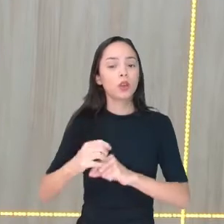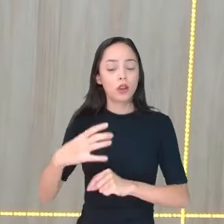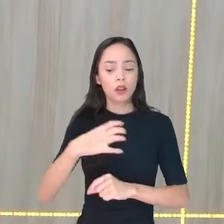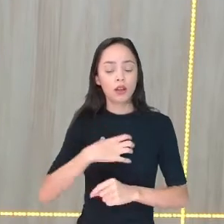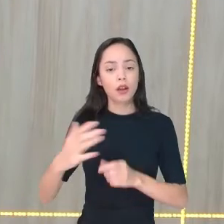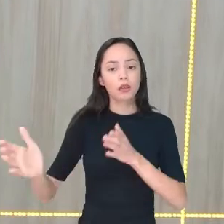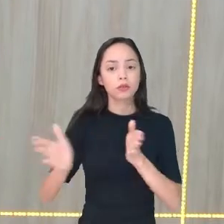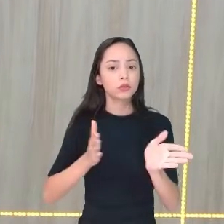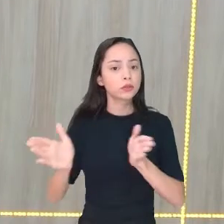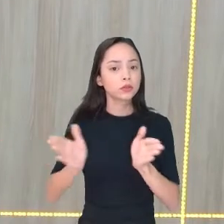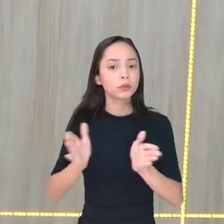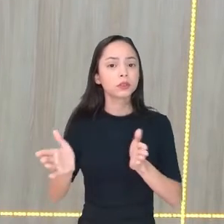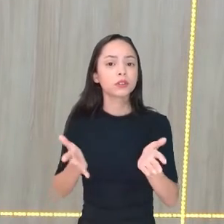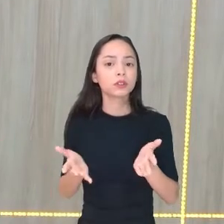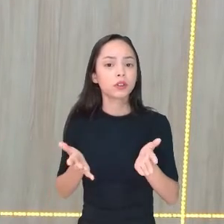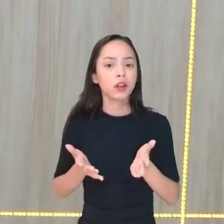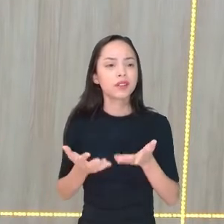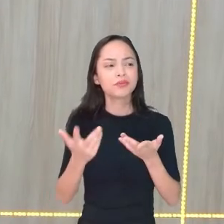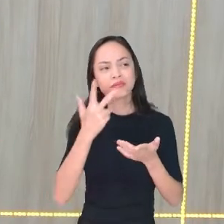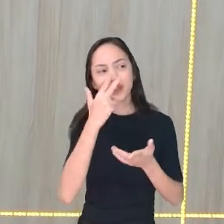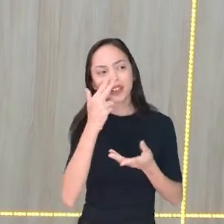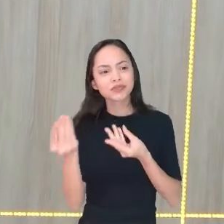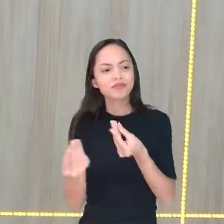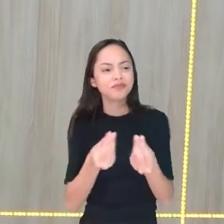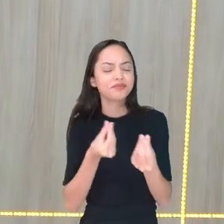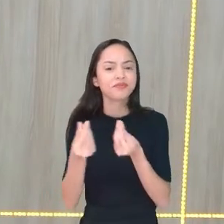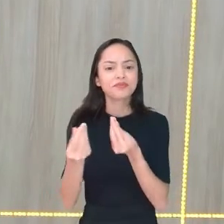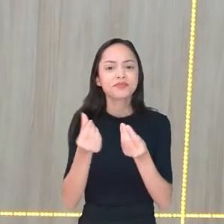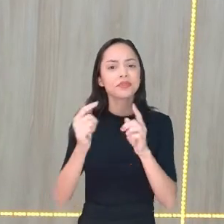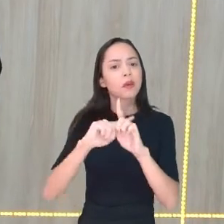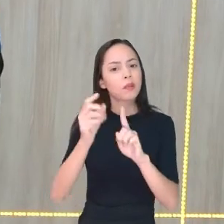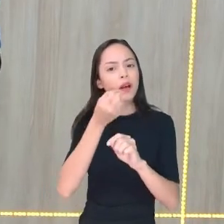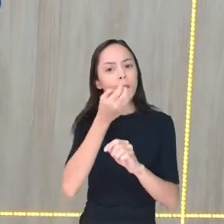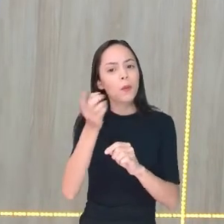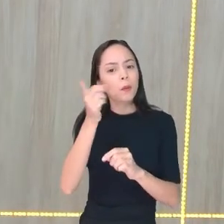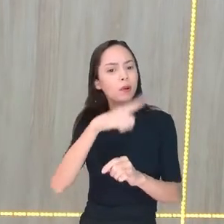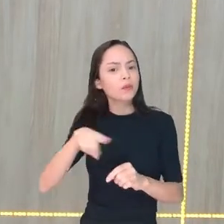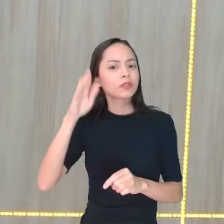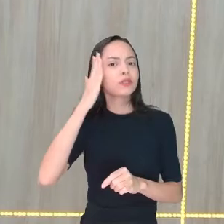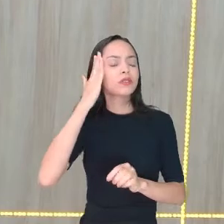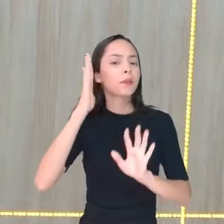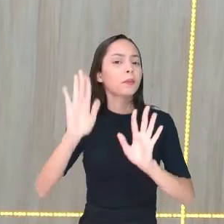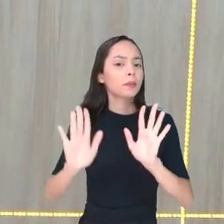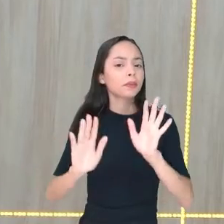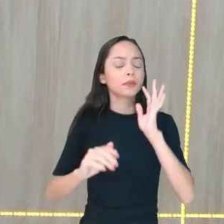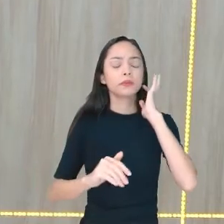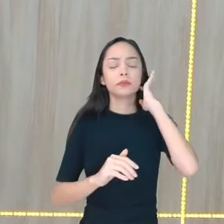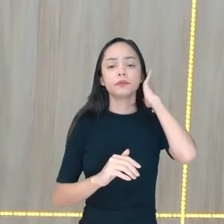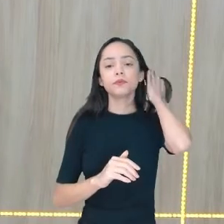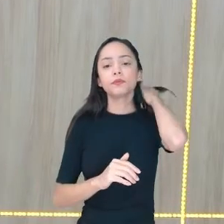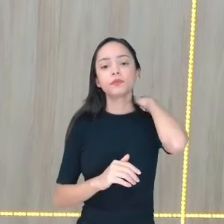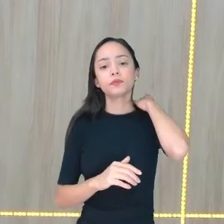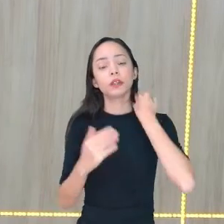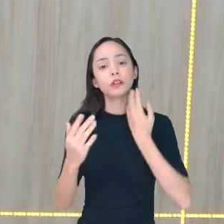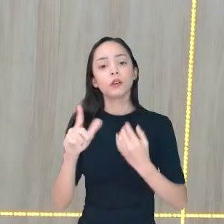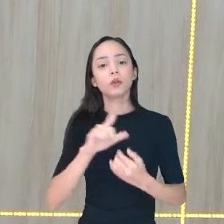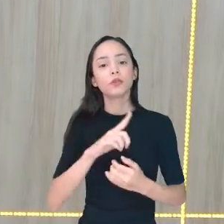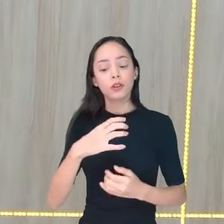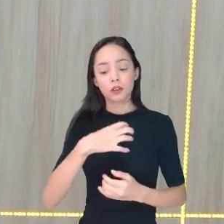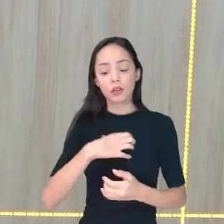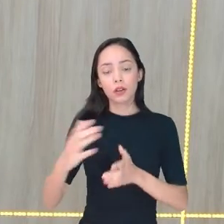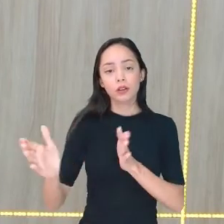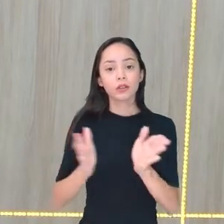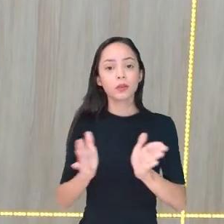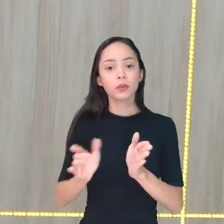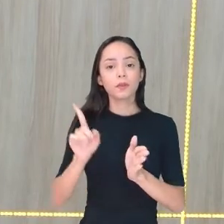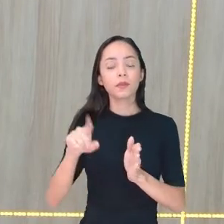acessibilidade, né, acesso à acessibilidade ficou meio redundante, mas é bom para vocês aprenderem o que é redundância, percebe? Então, a gente tem acessibilidade, que é o